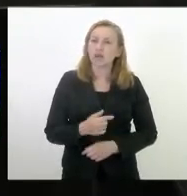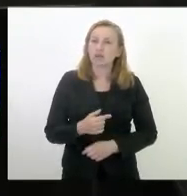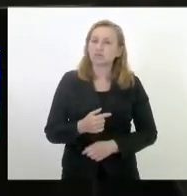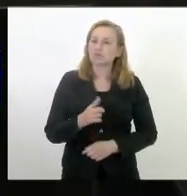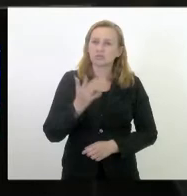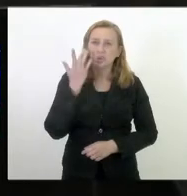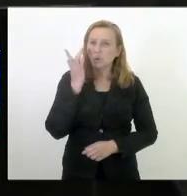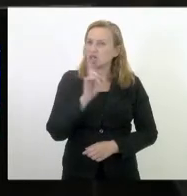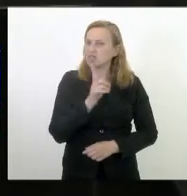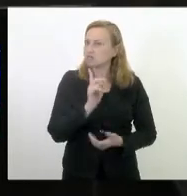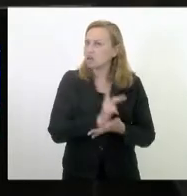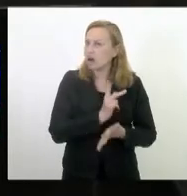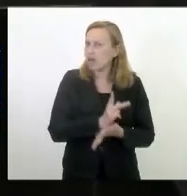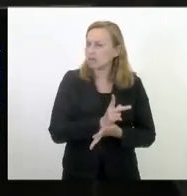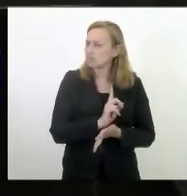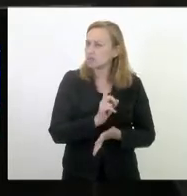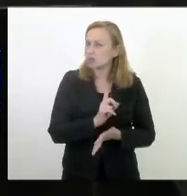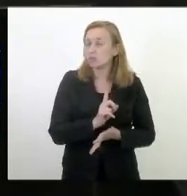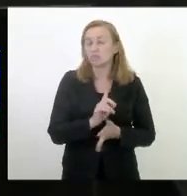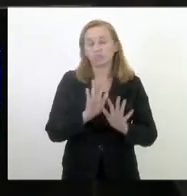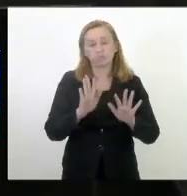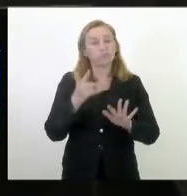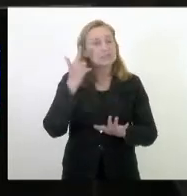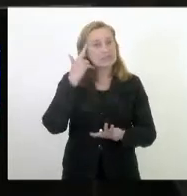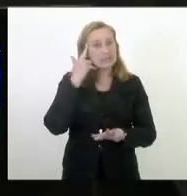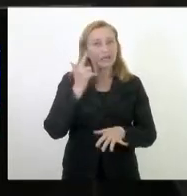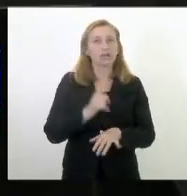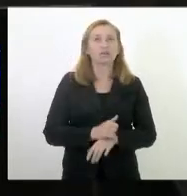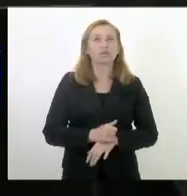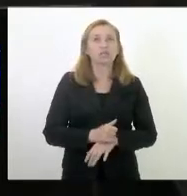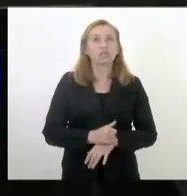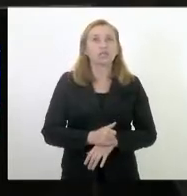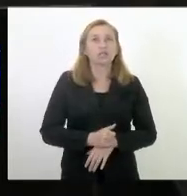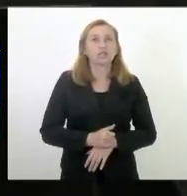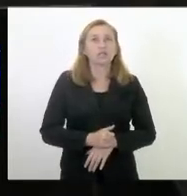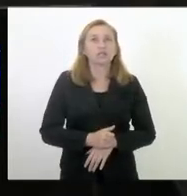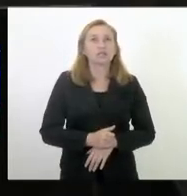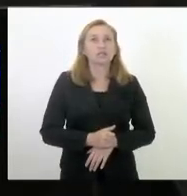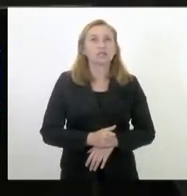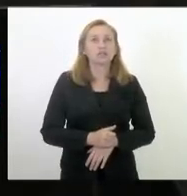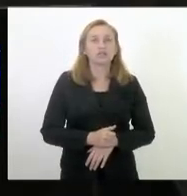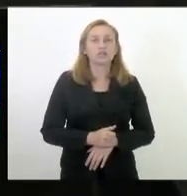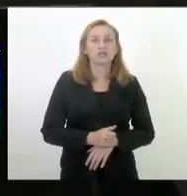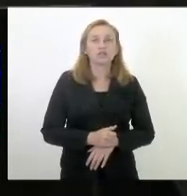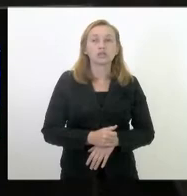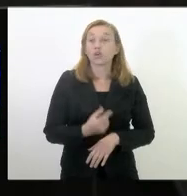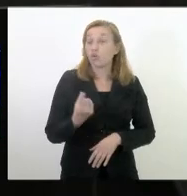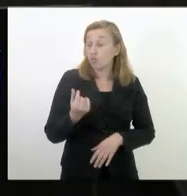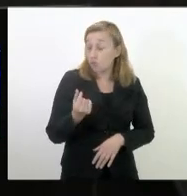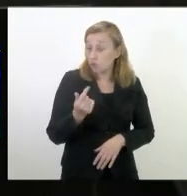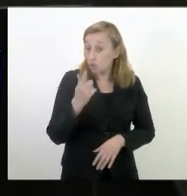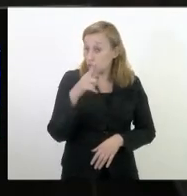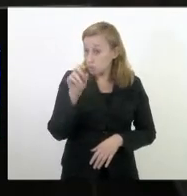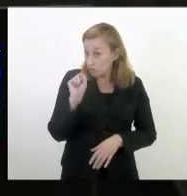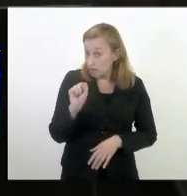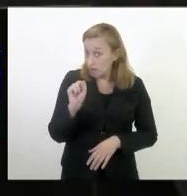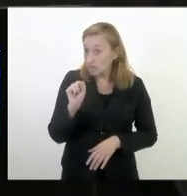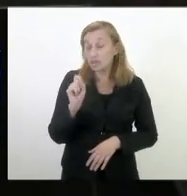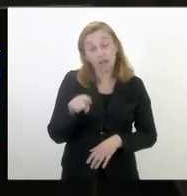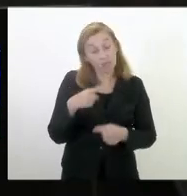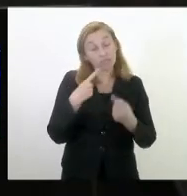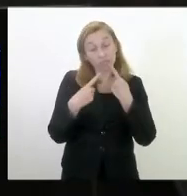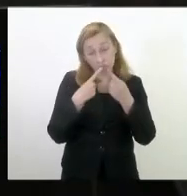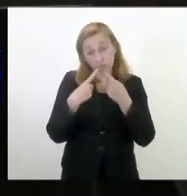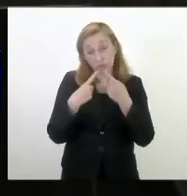desprezível, ao contrário, né? Fazer uma reflexão a respeito da tributação do gás, deputada Lucinha, é um debate que pode ser válido,